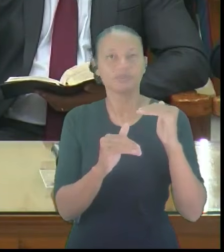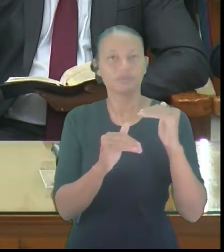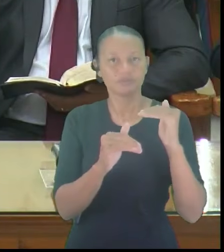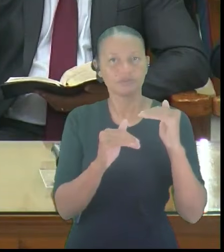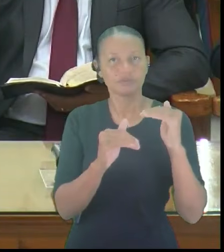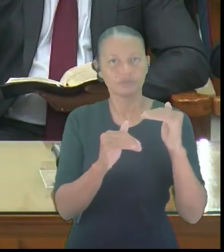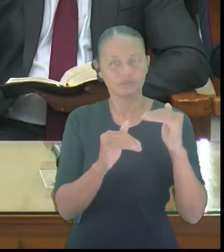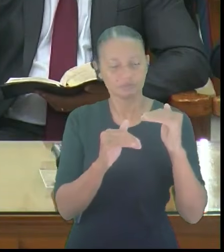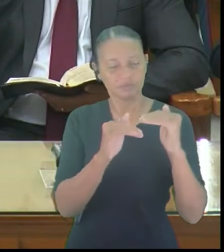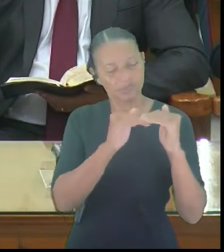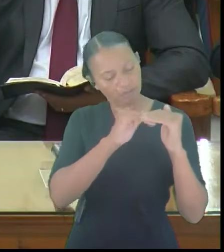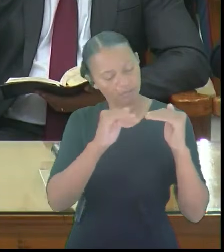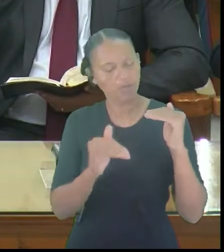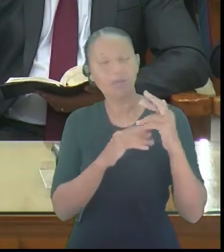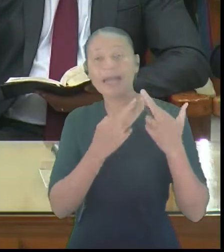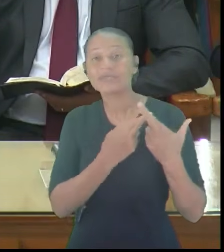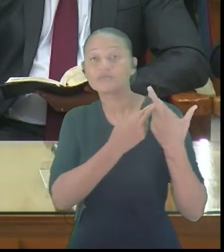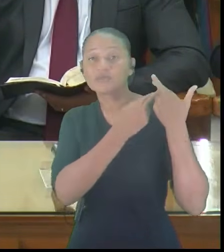Submissão.